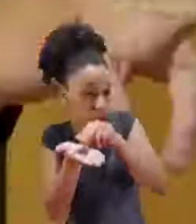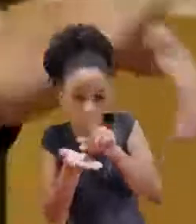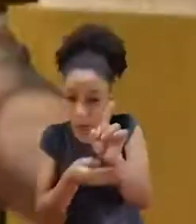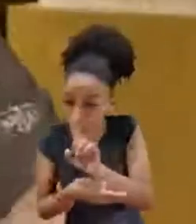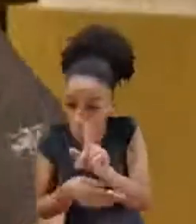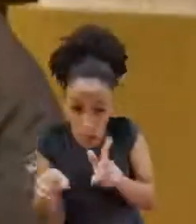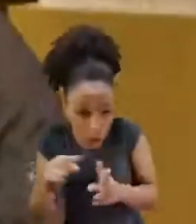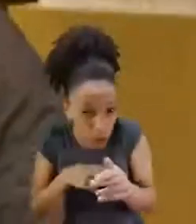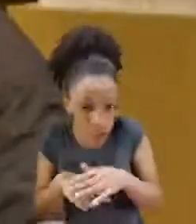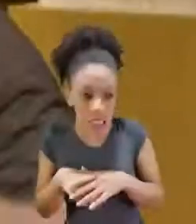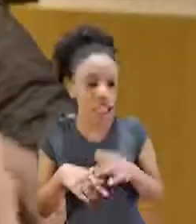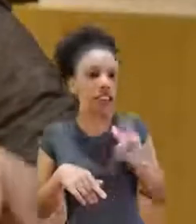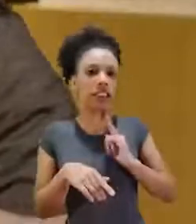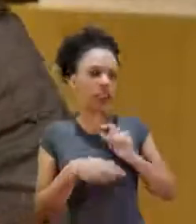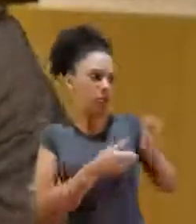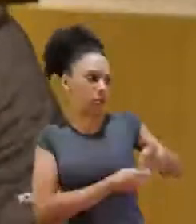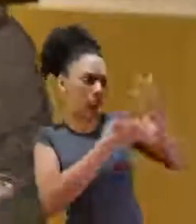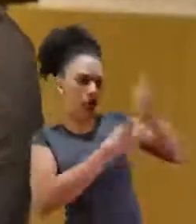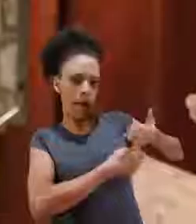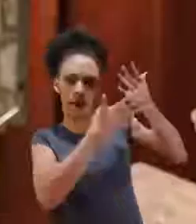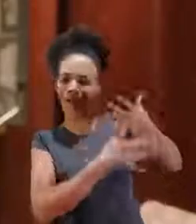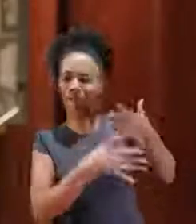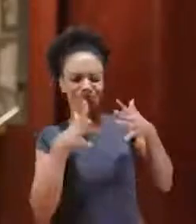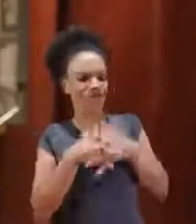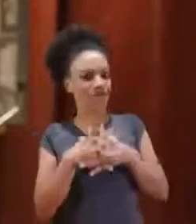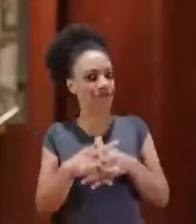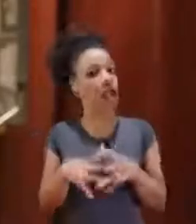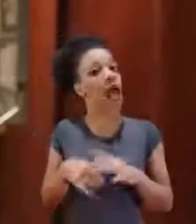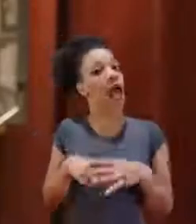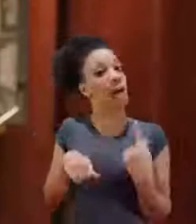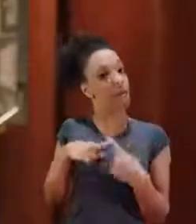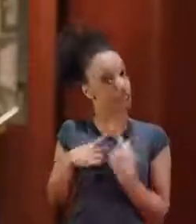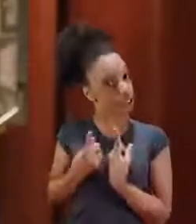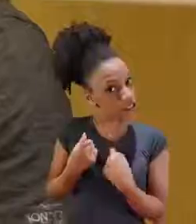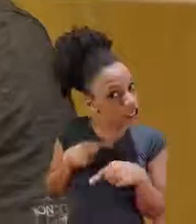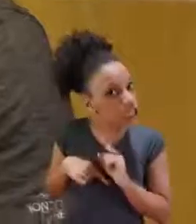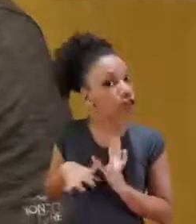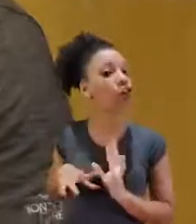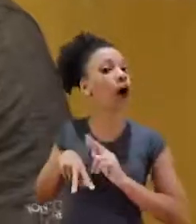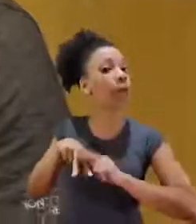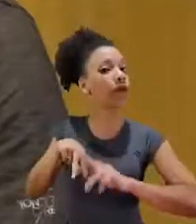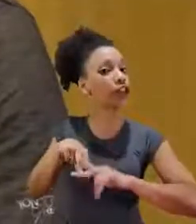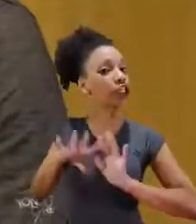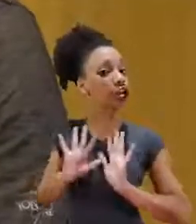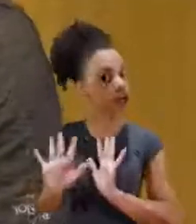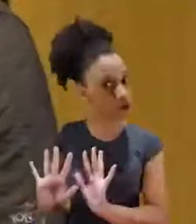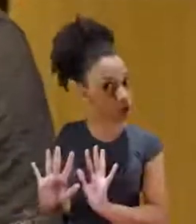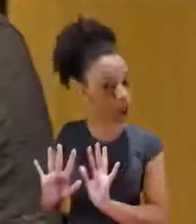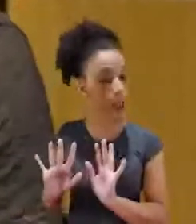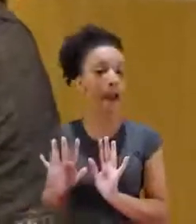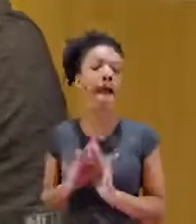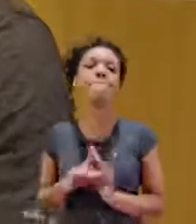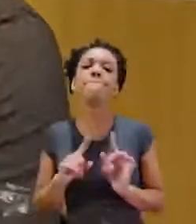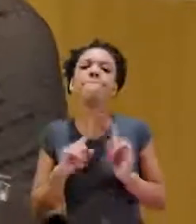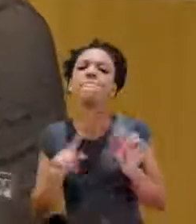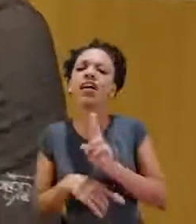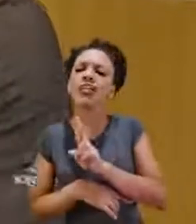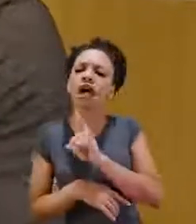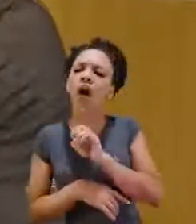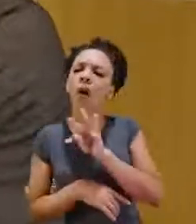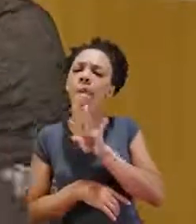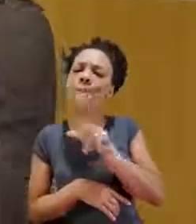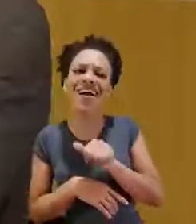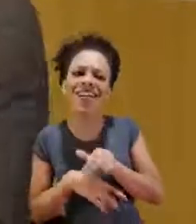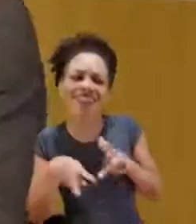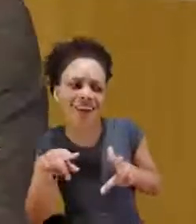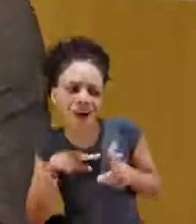se galera que tá desesperado escrever nos comentários se transforma bafão ali é isso que eu quero entender mas a Roberta Roberta